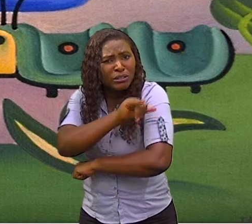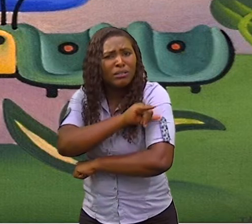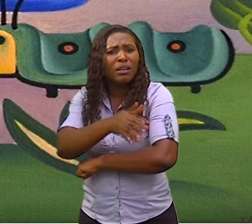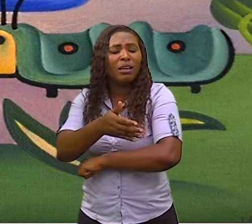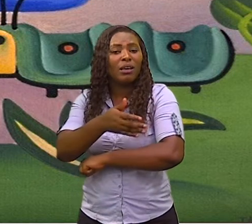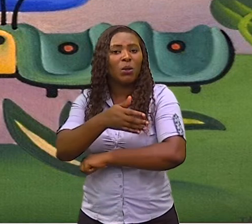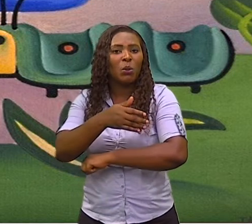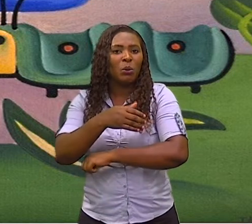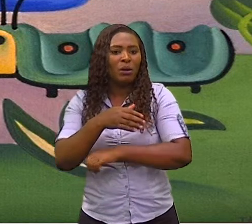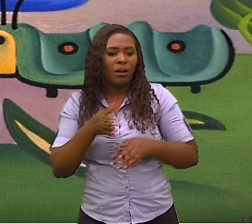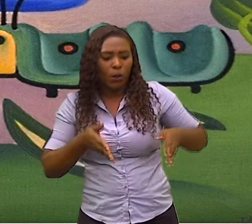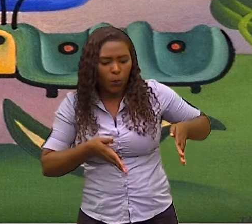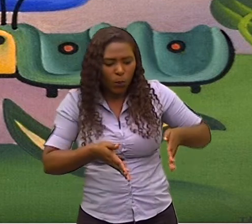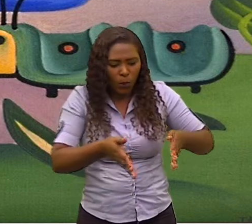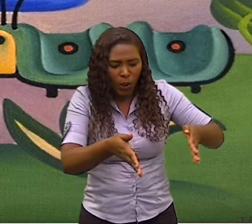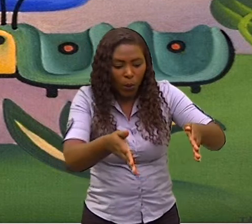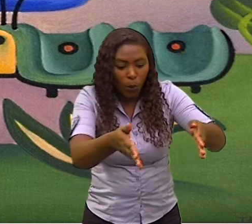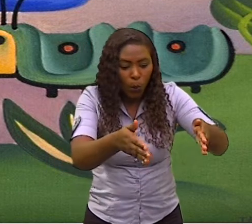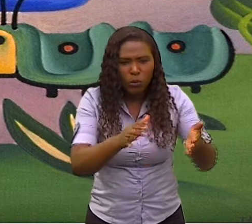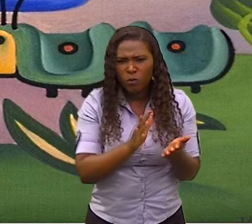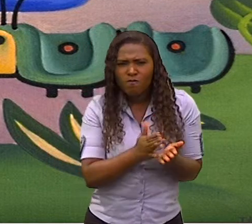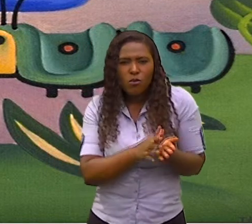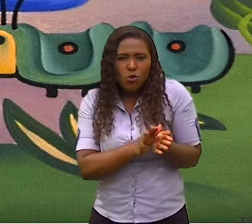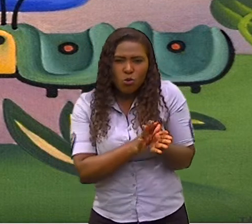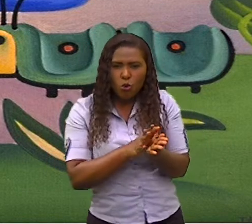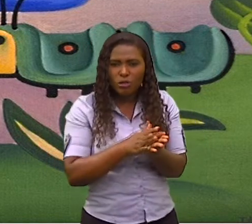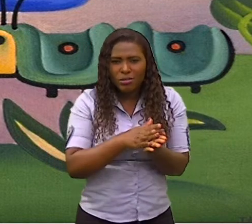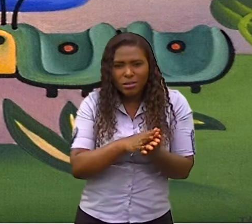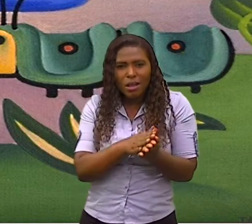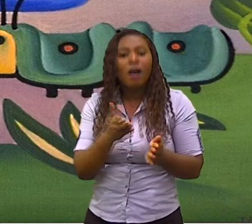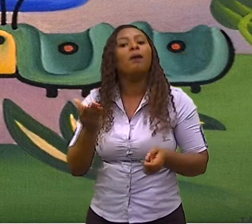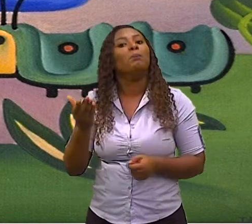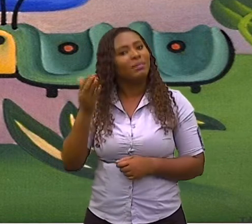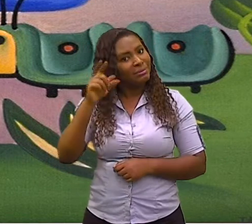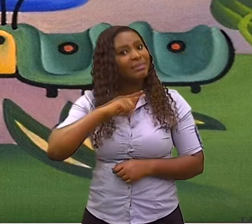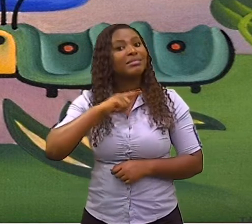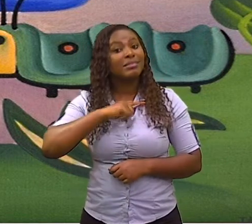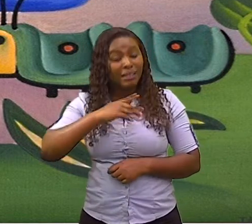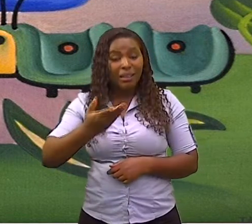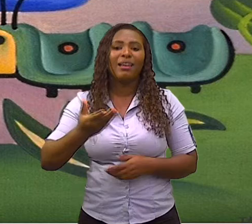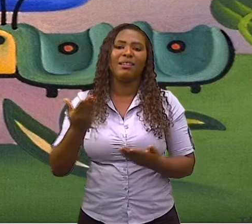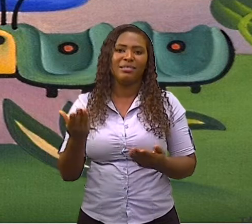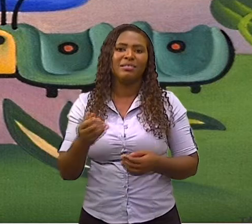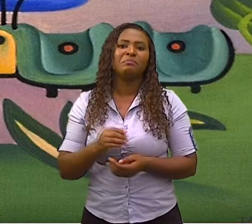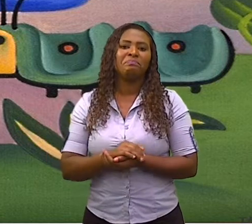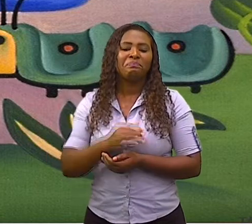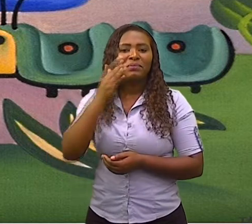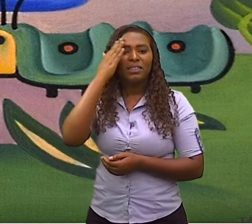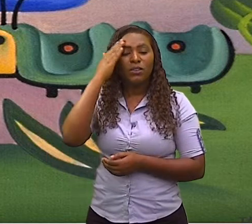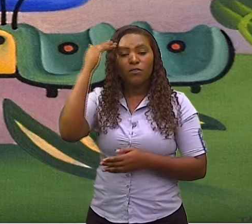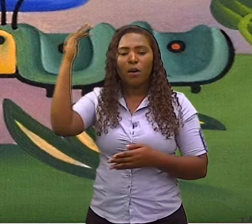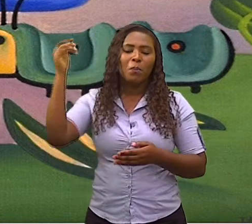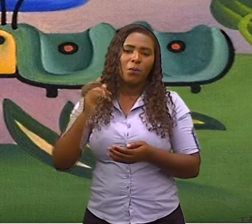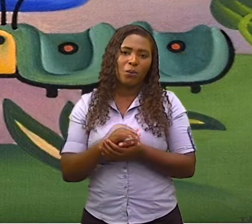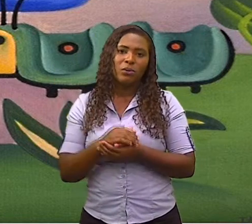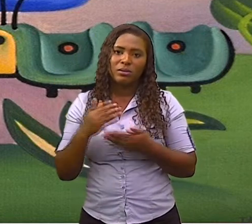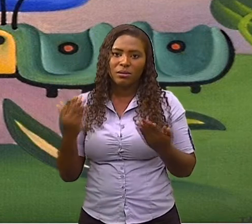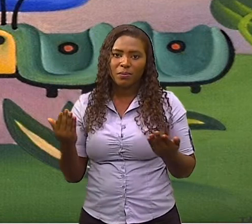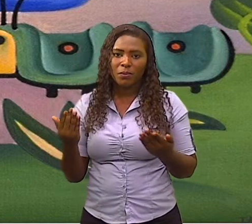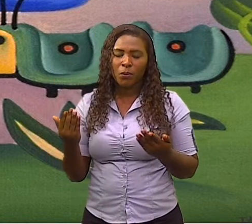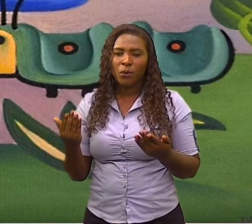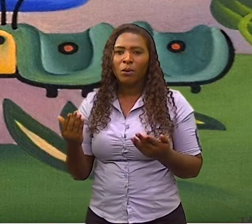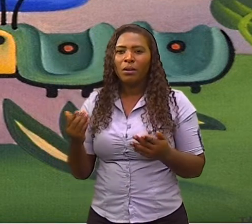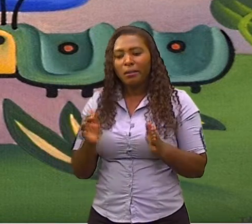né, das suas melhores séries de desenhos, que inspirou Oswald no livro da poesia intitulado Pau Brasil,